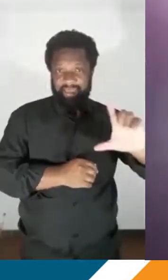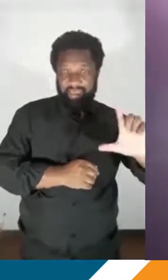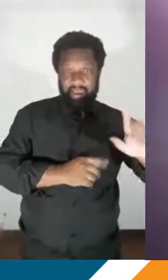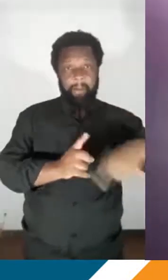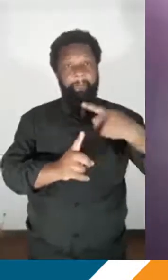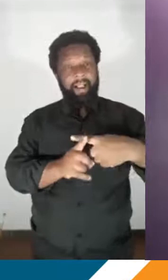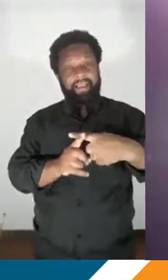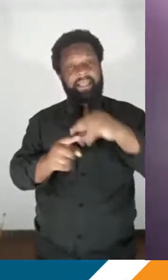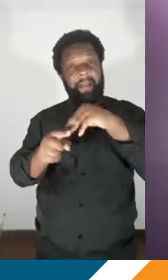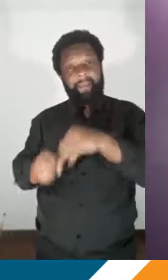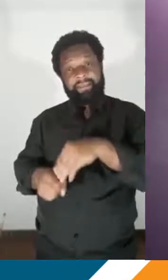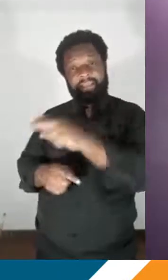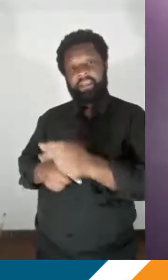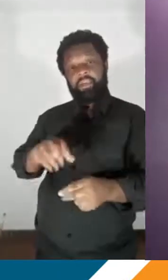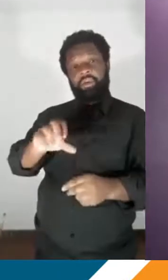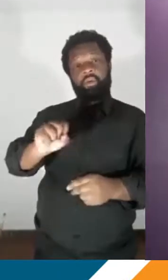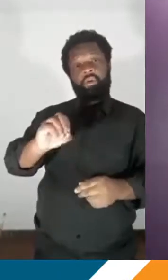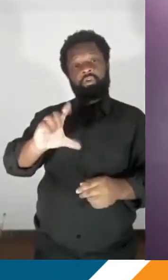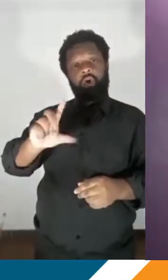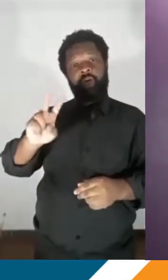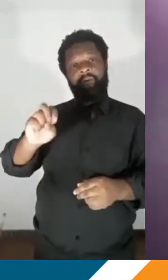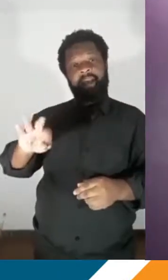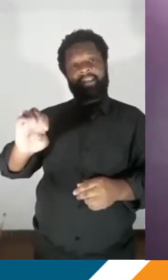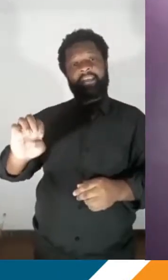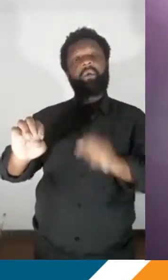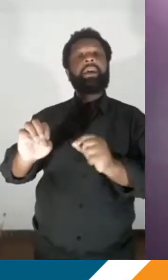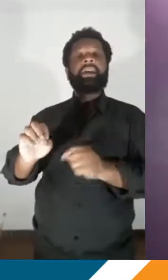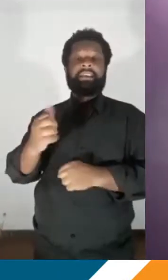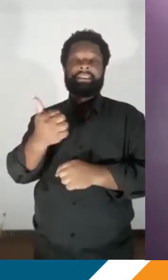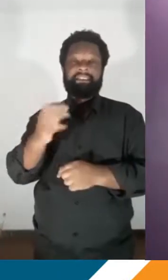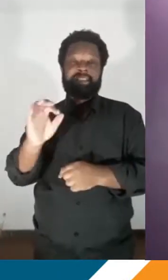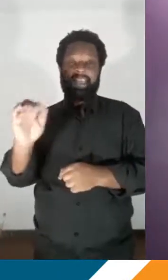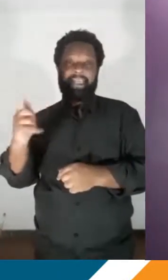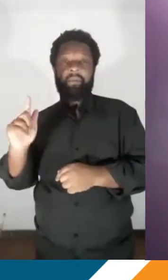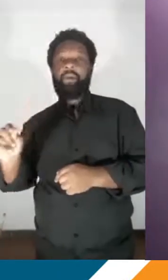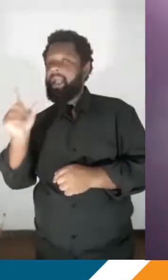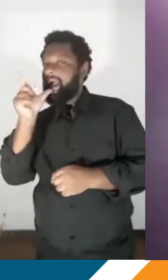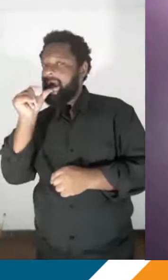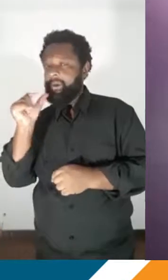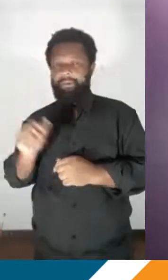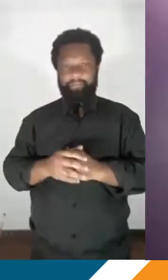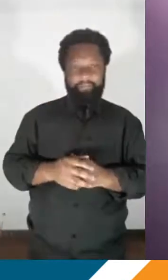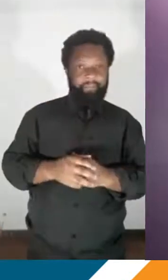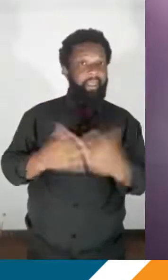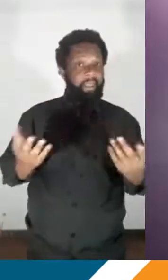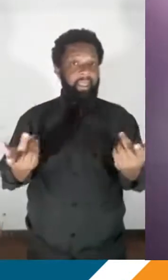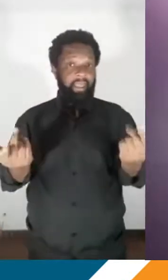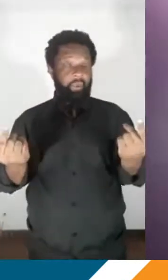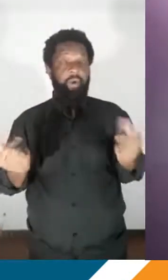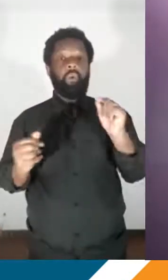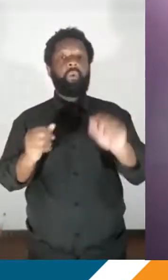NaCl, mais a massa do solvente, que são 100 gramas de água. Então, essa massa da